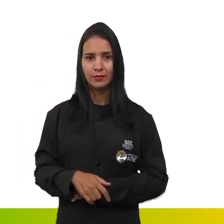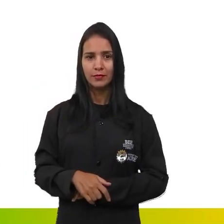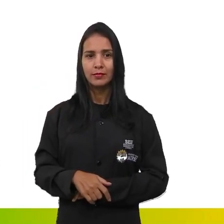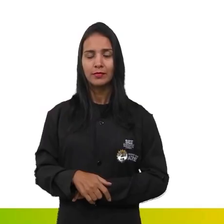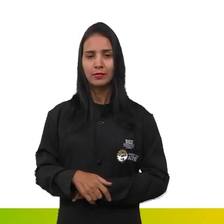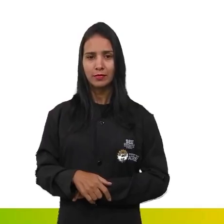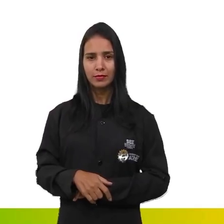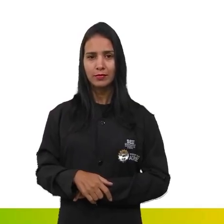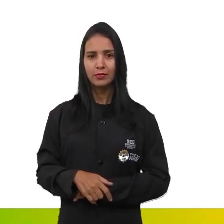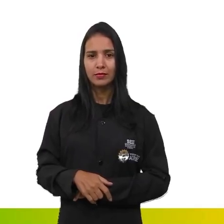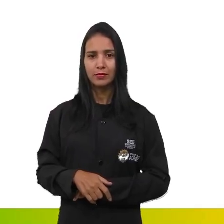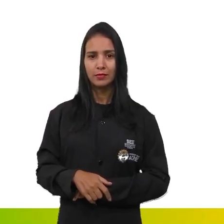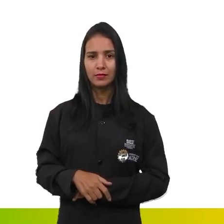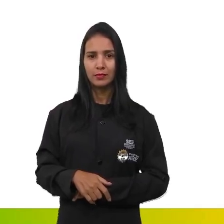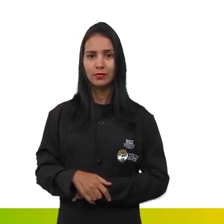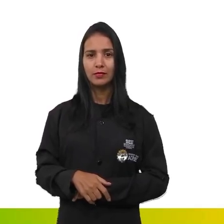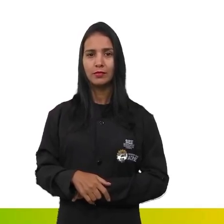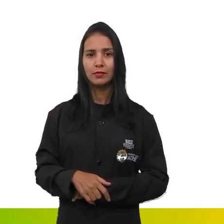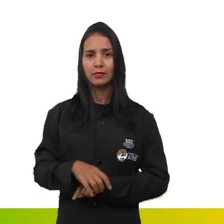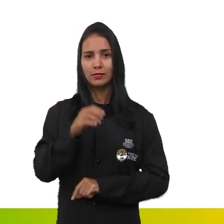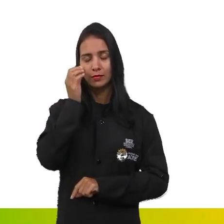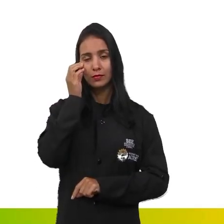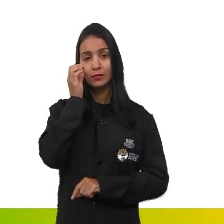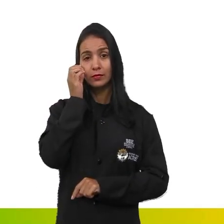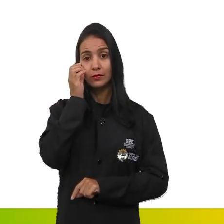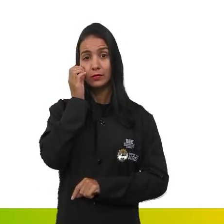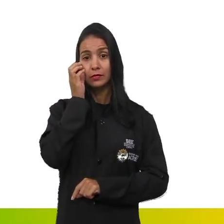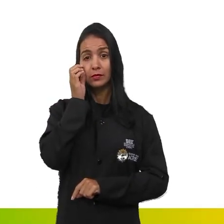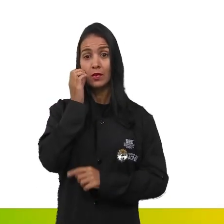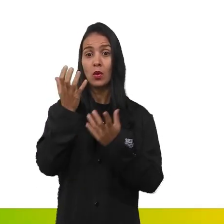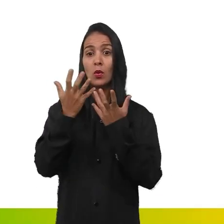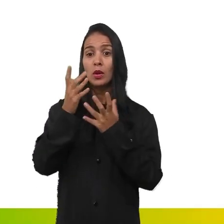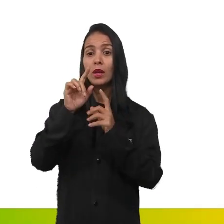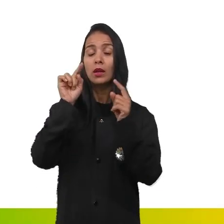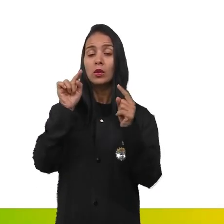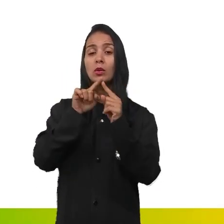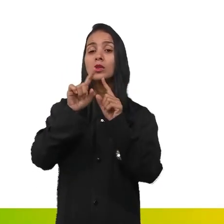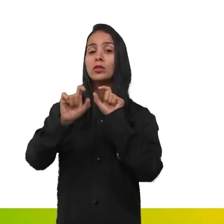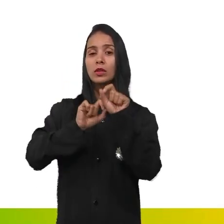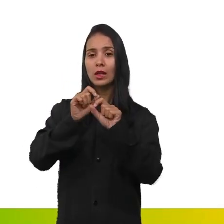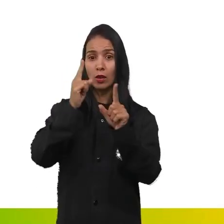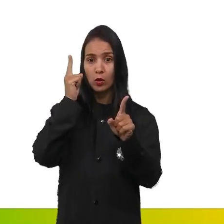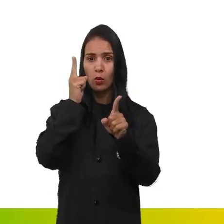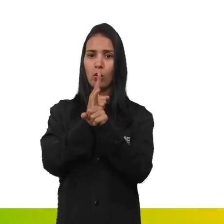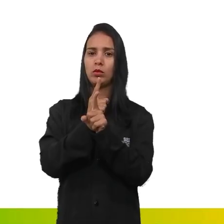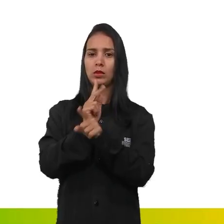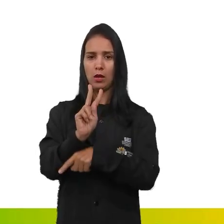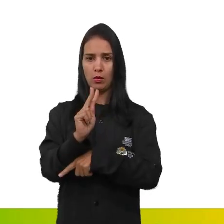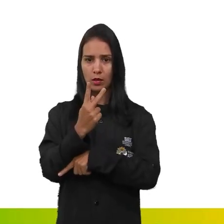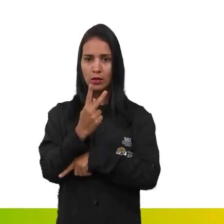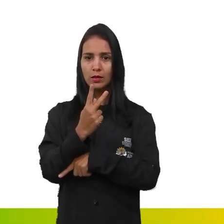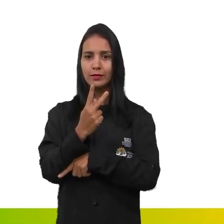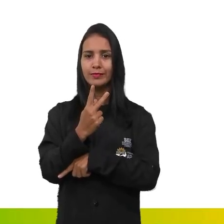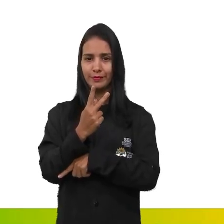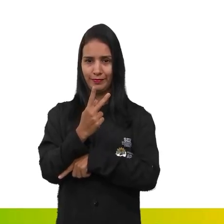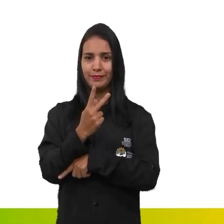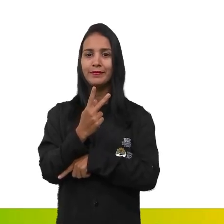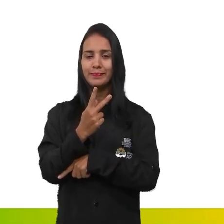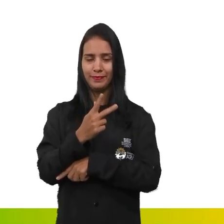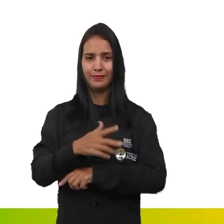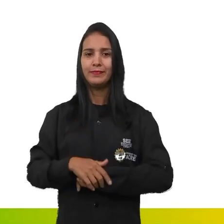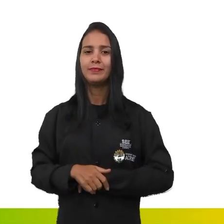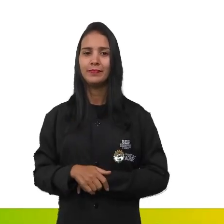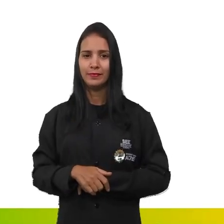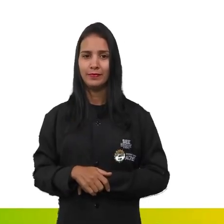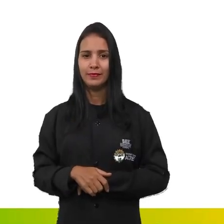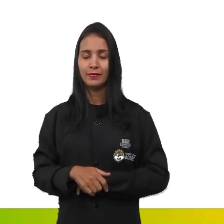Aqui vai ter 30, 30 e aqui H. Agora, esse H, ele pode ser calculado